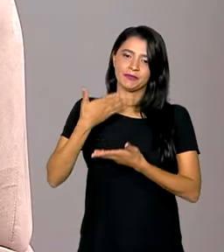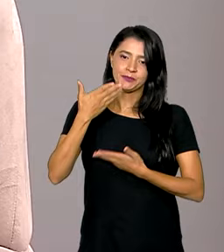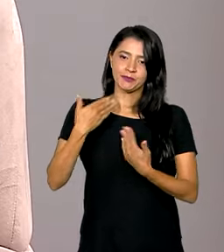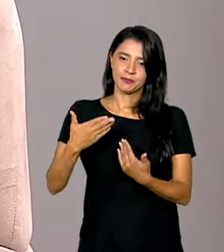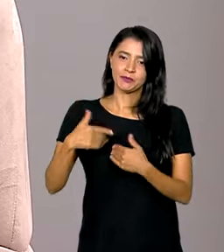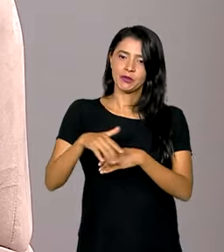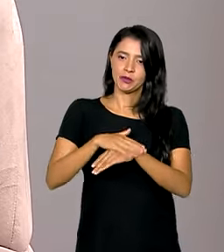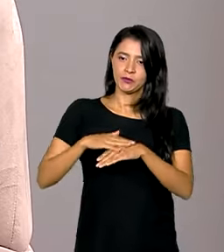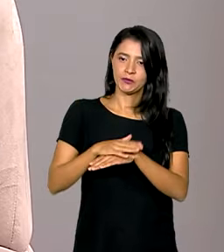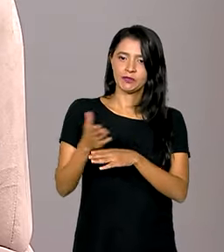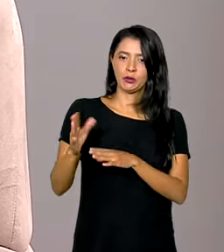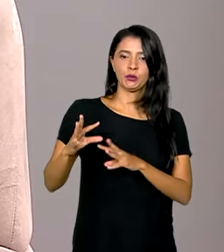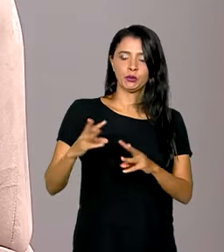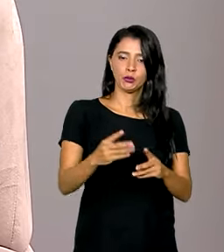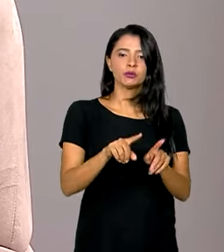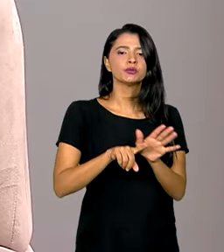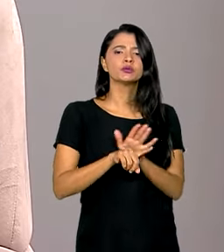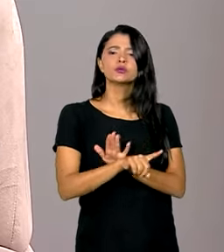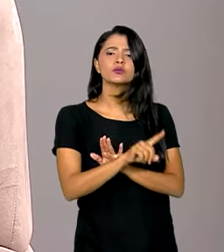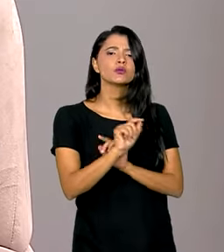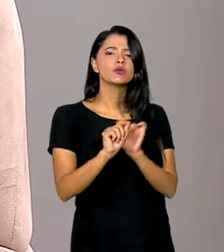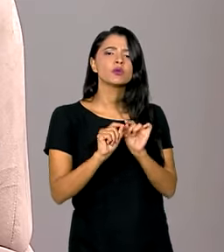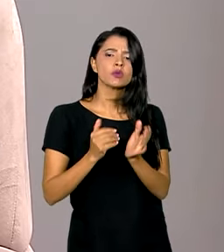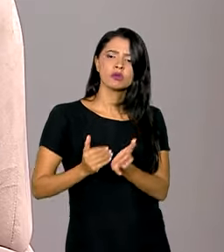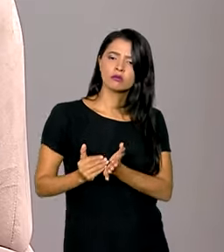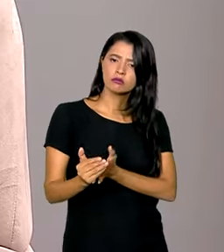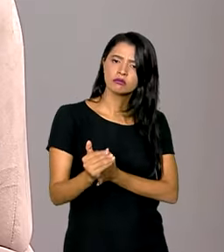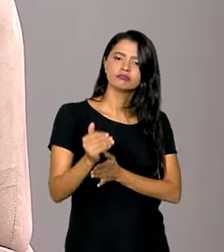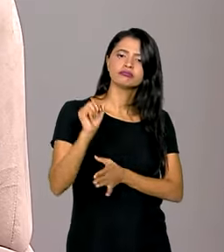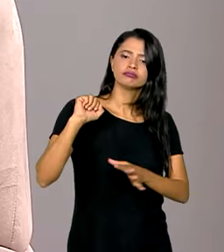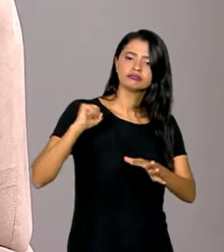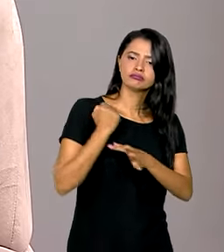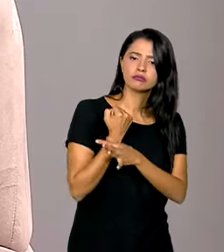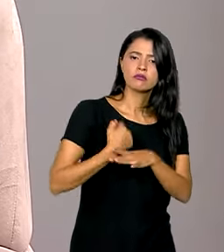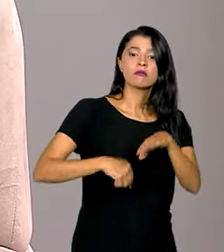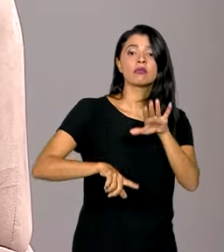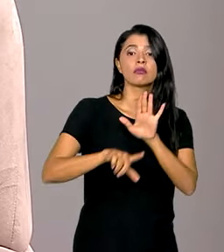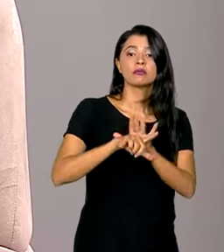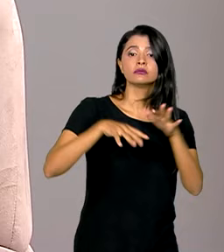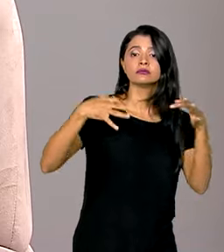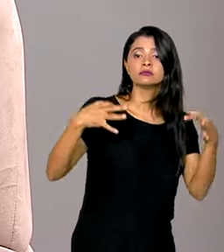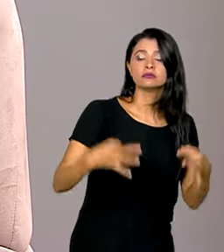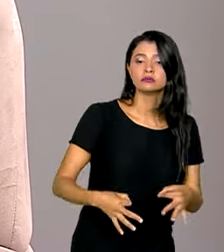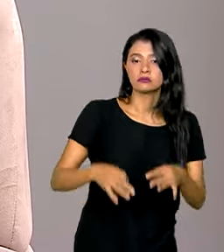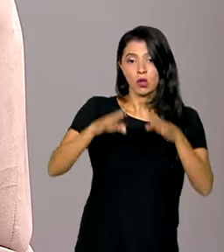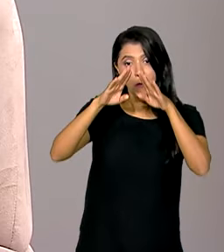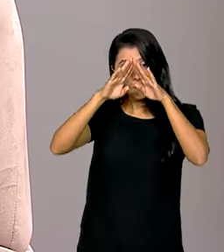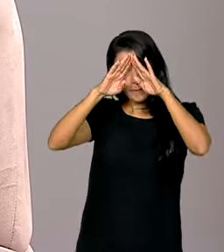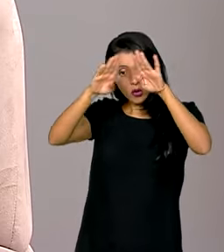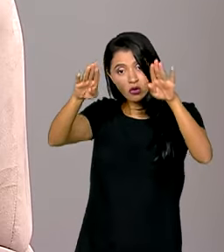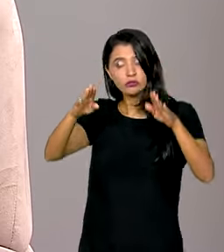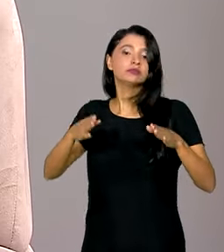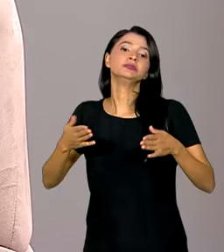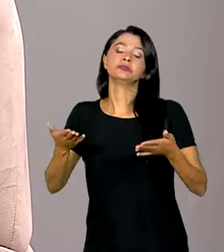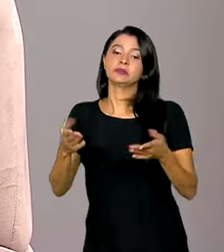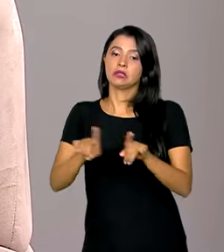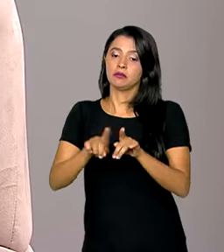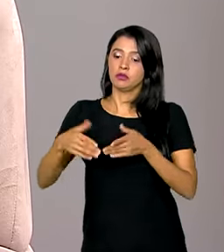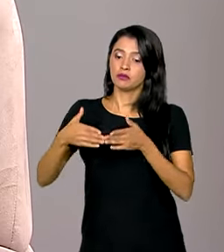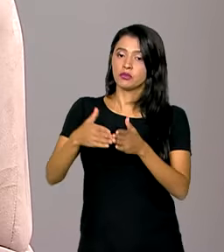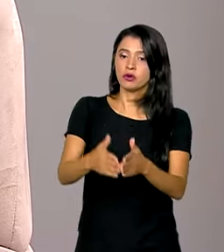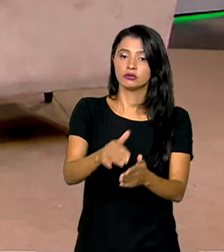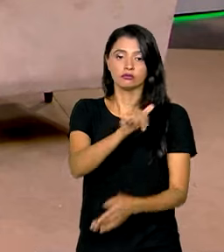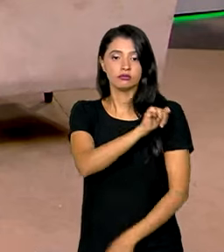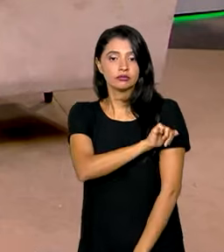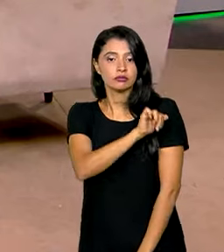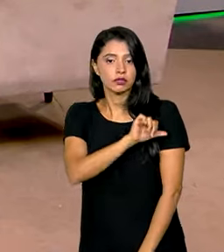começar conversando, ministro, sobre a operação de garantia da lei e da ordem em andamento nos portos e aeroportos do Rio de Janeiro e de São Paulo.